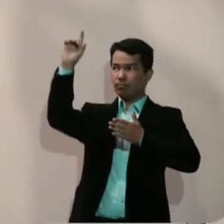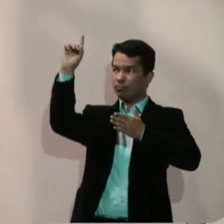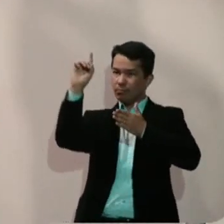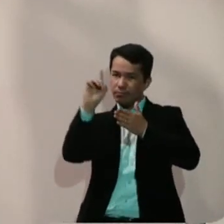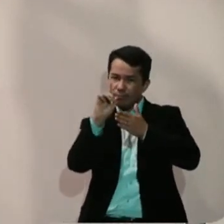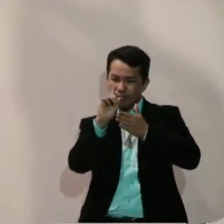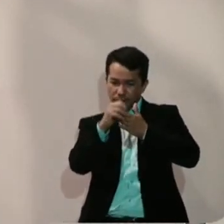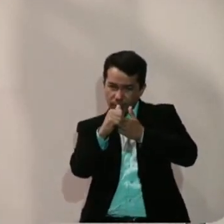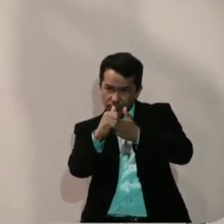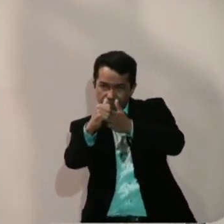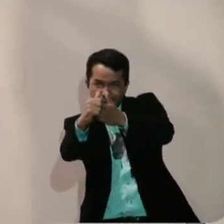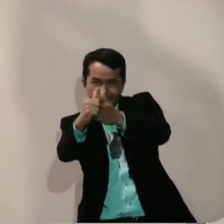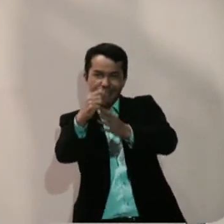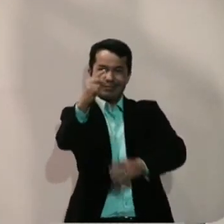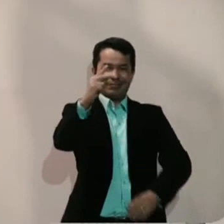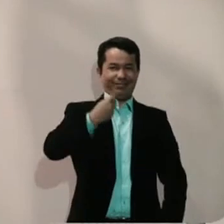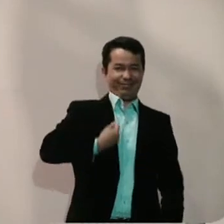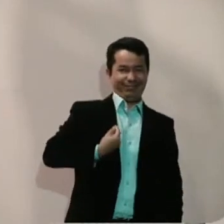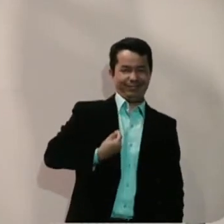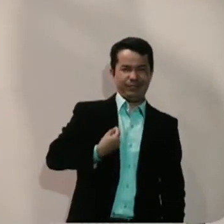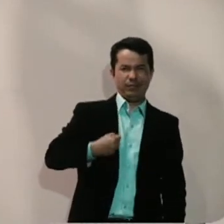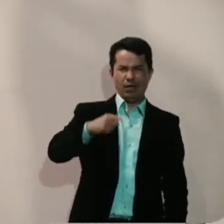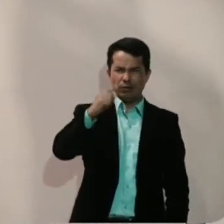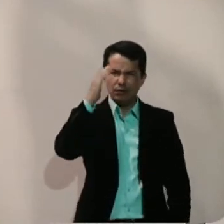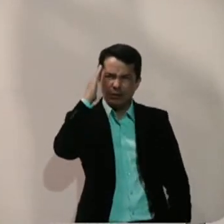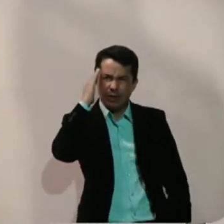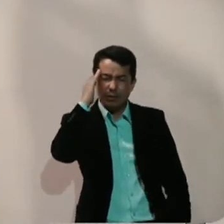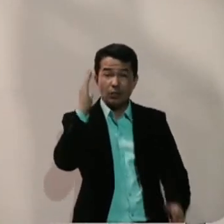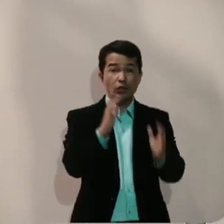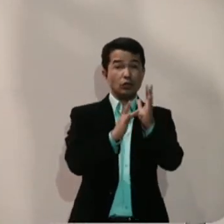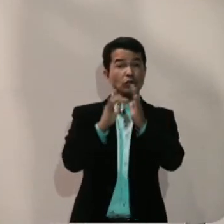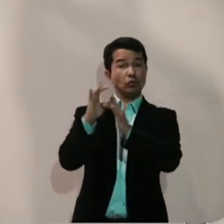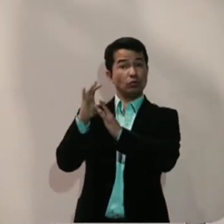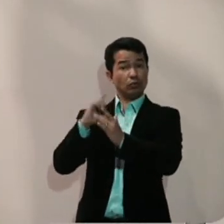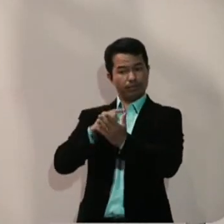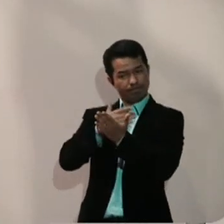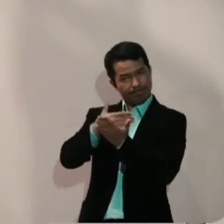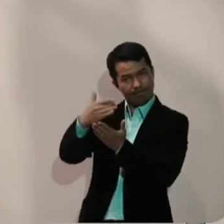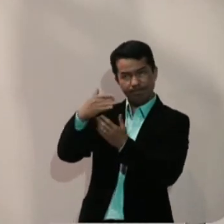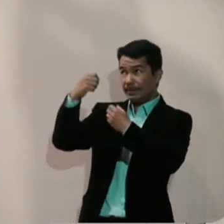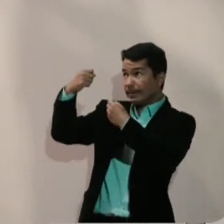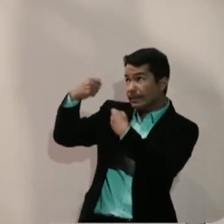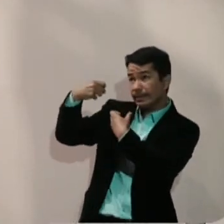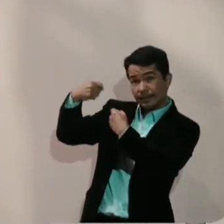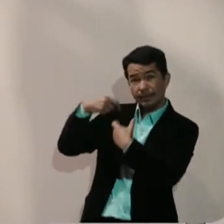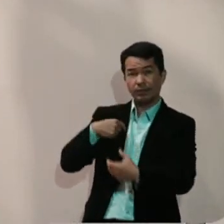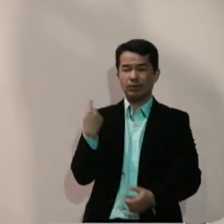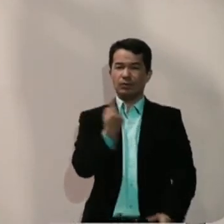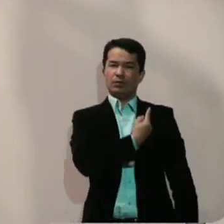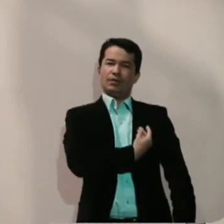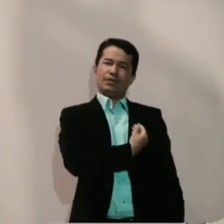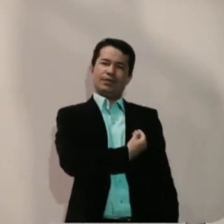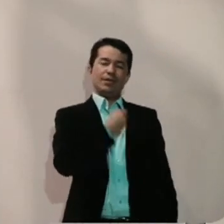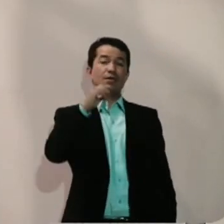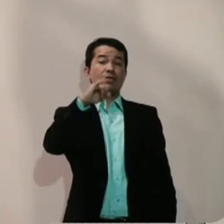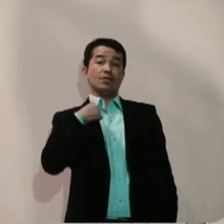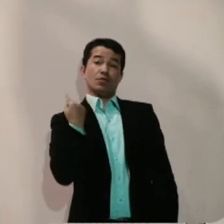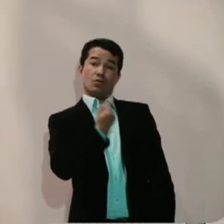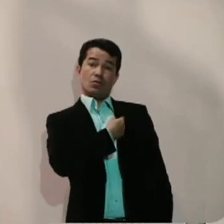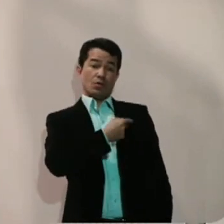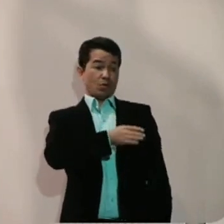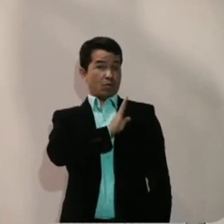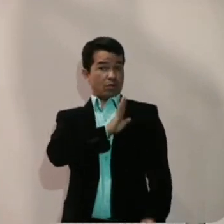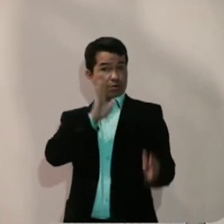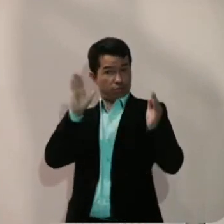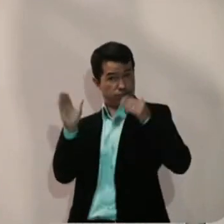quando Jesus começa a falar com a gente, se a gente fecha o coração, a gente não está fechando